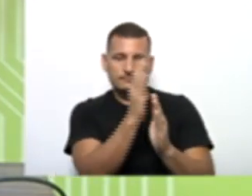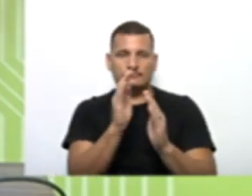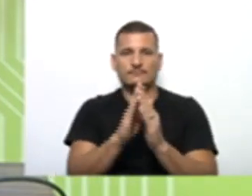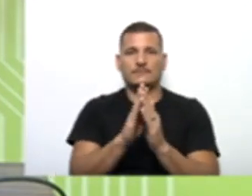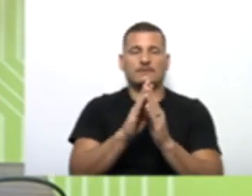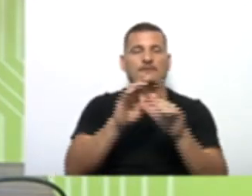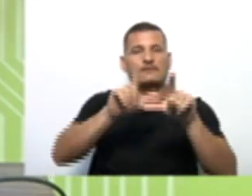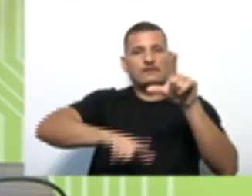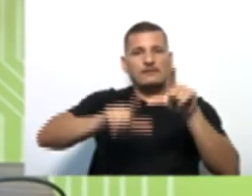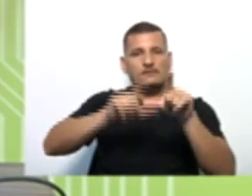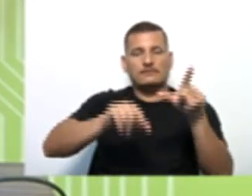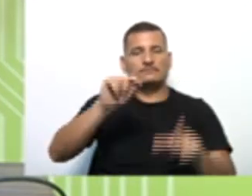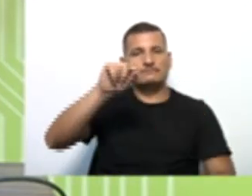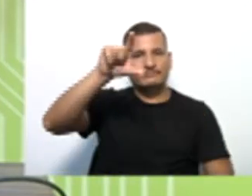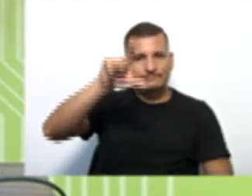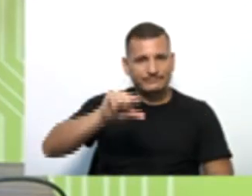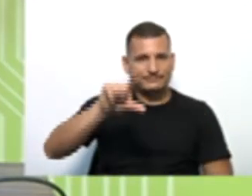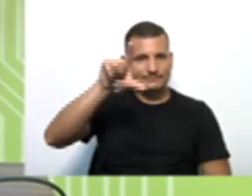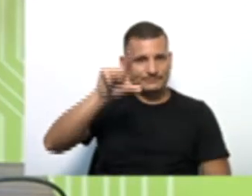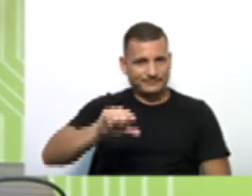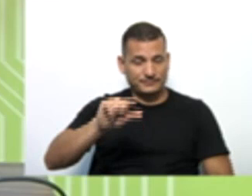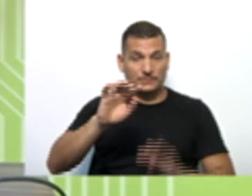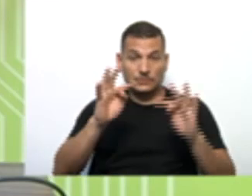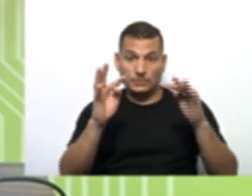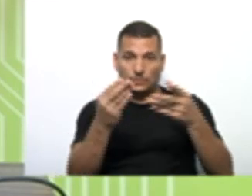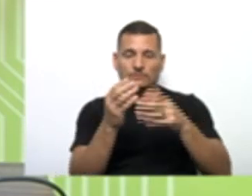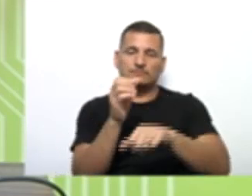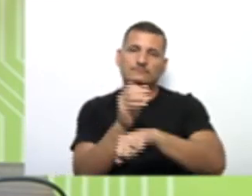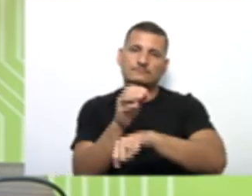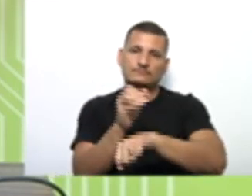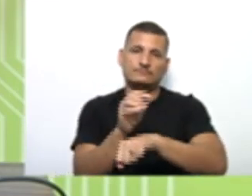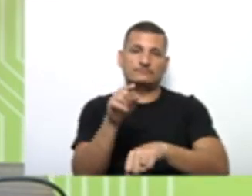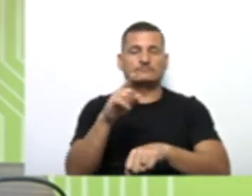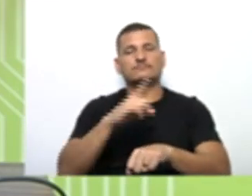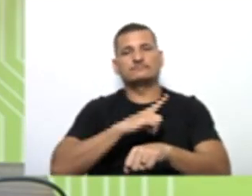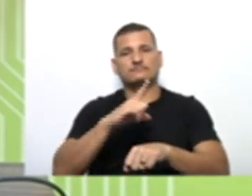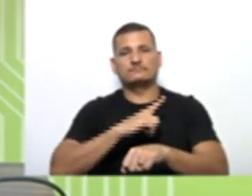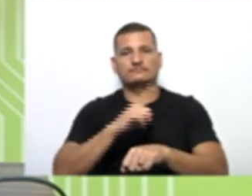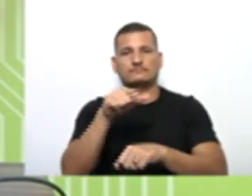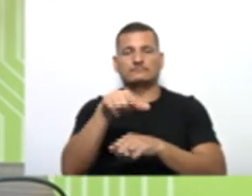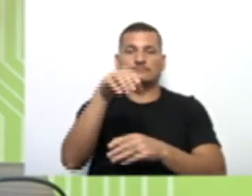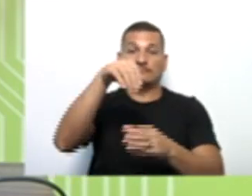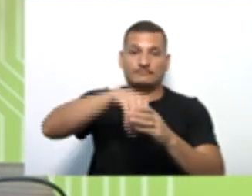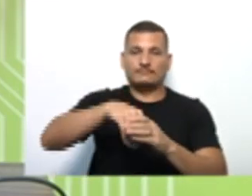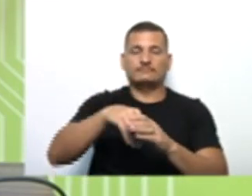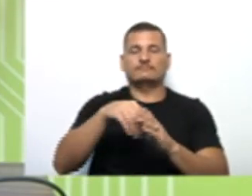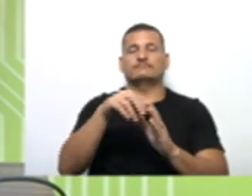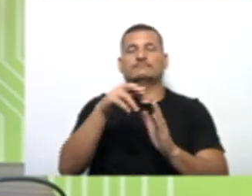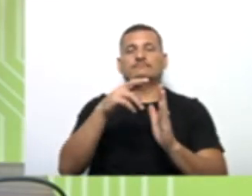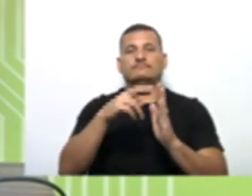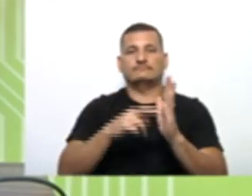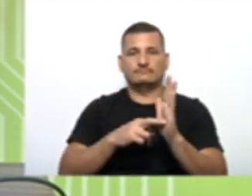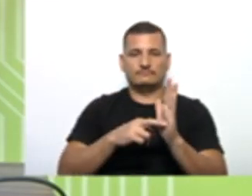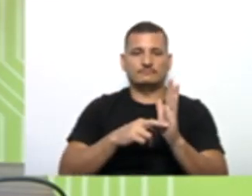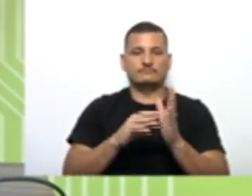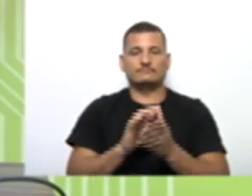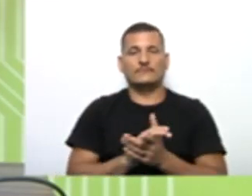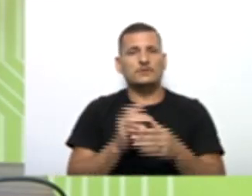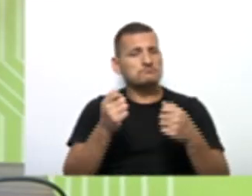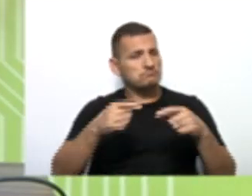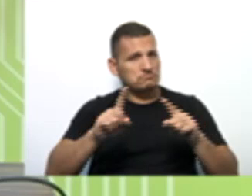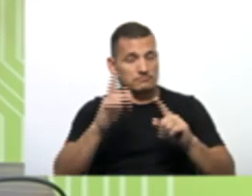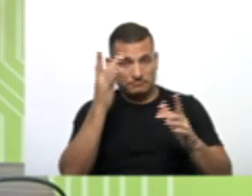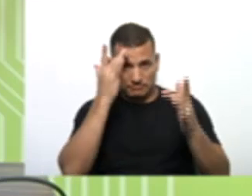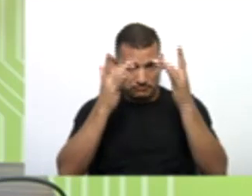da fonte. Todas essas orientações, elas estão contidas nessas normas. Não é necessário